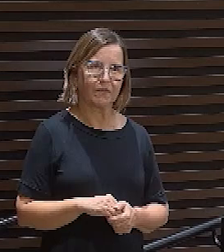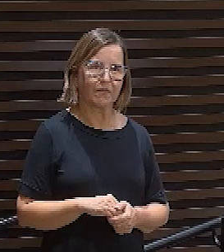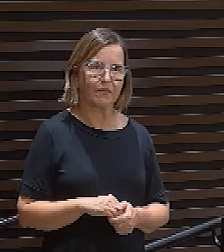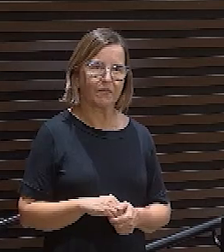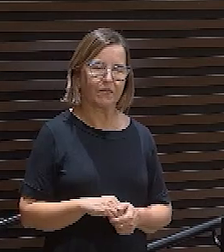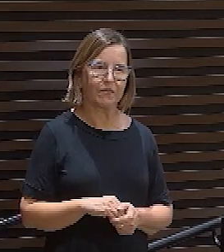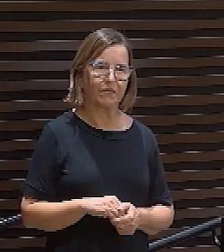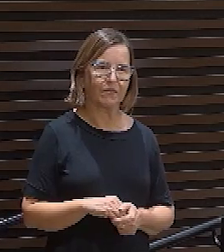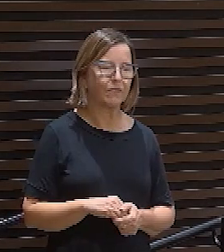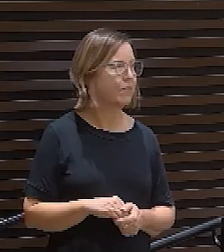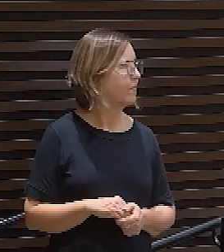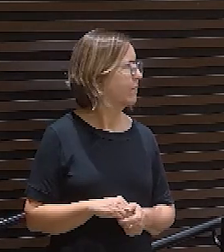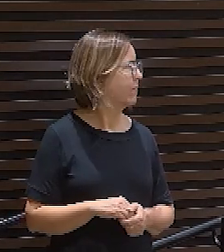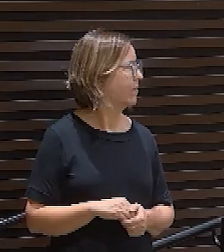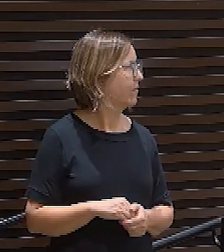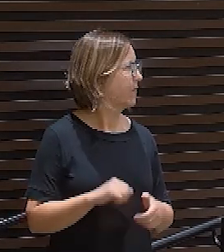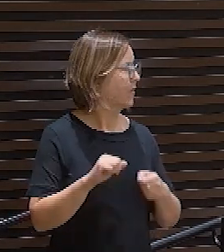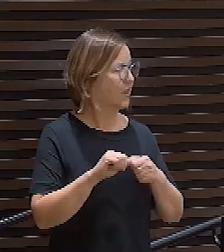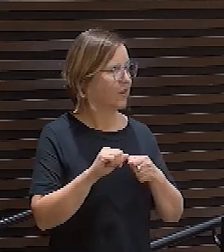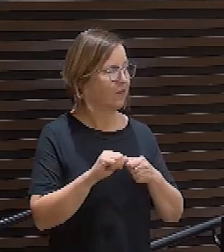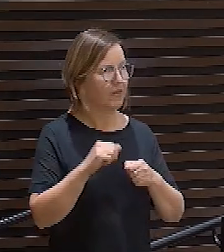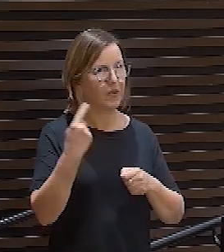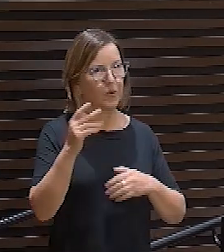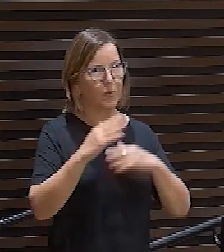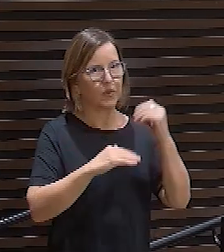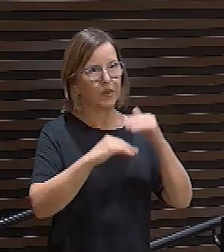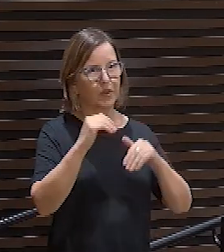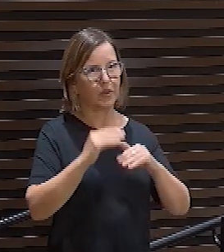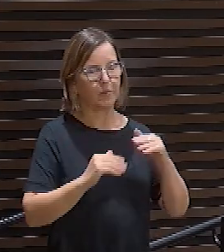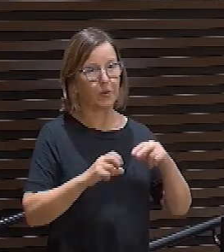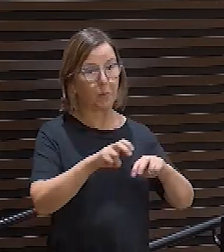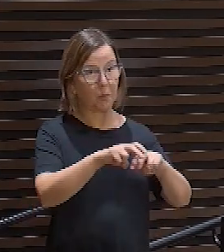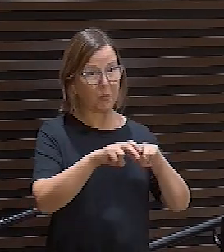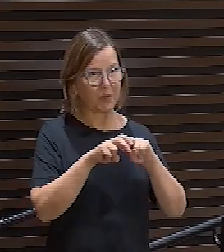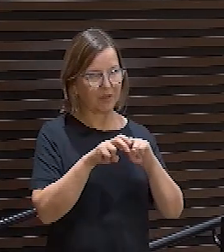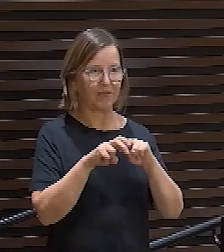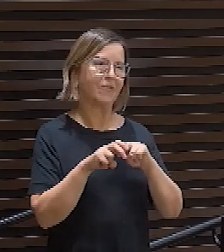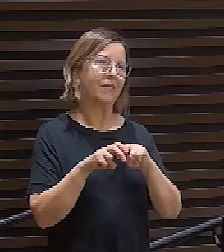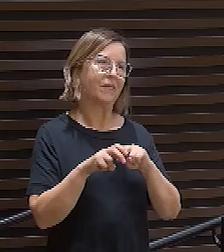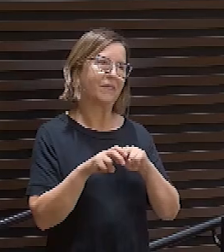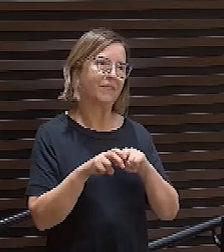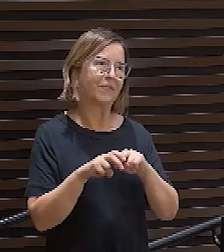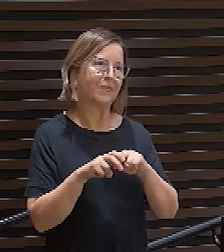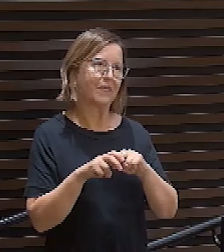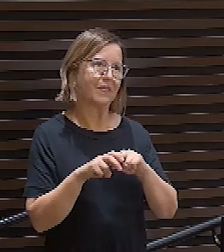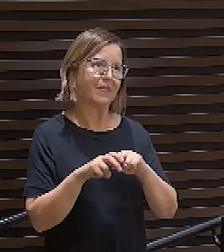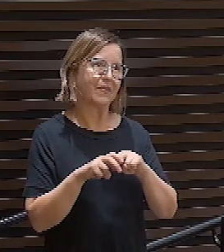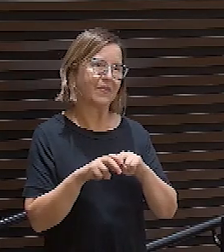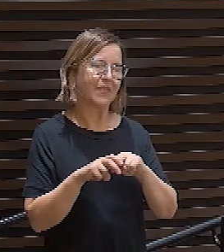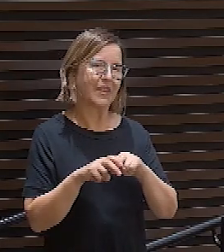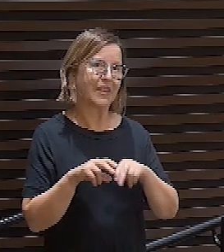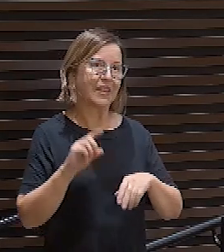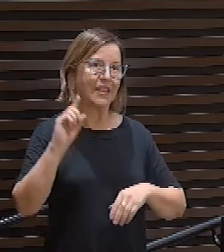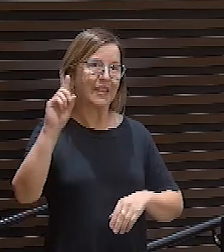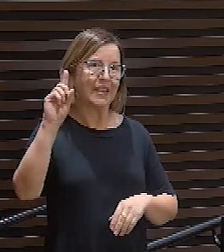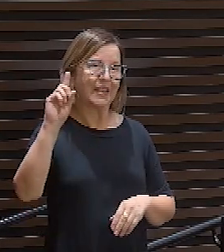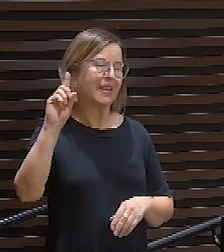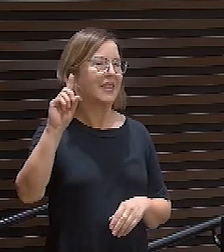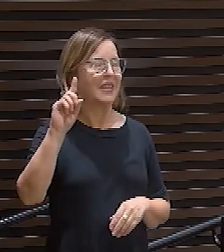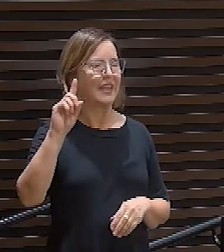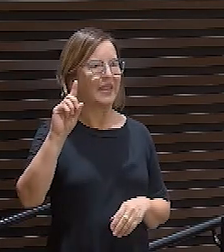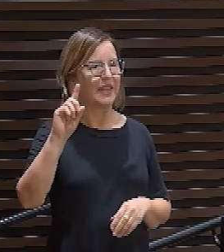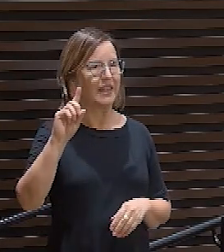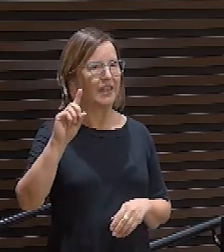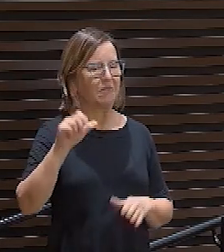E ele completou a sua obra. E é por isso que ele tem direito sobre todas as coisas. Ele tem direito